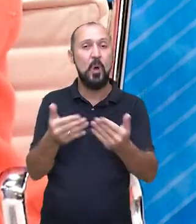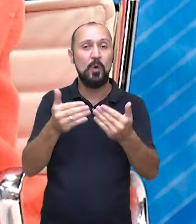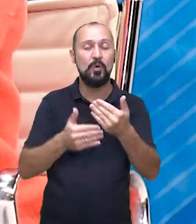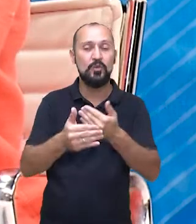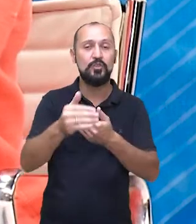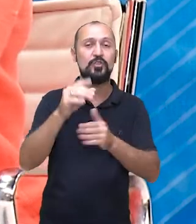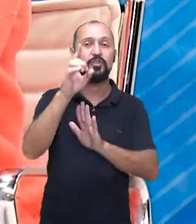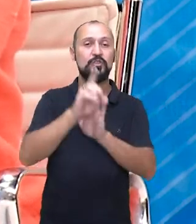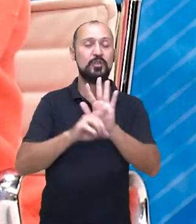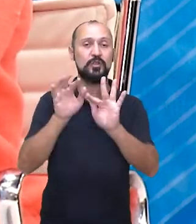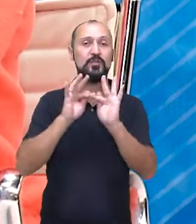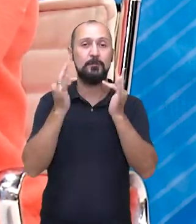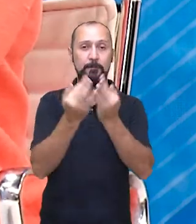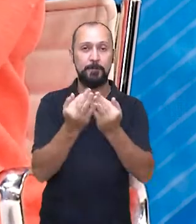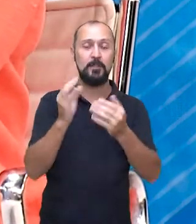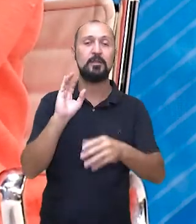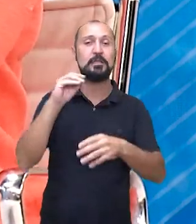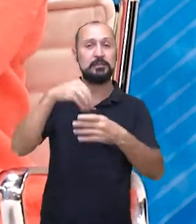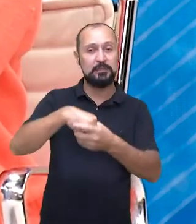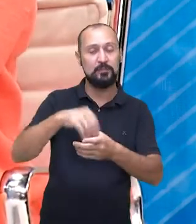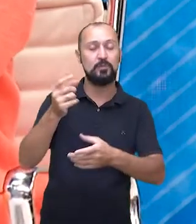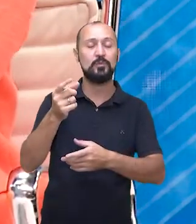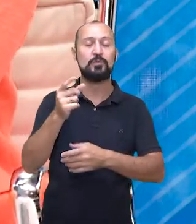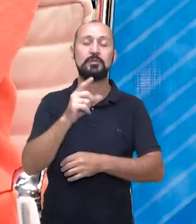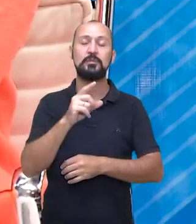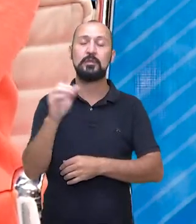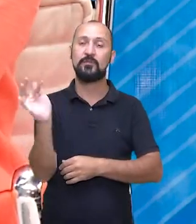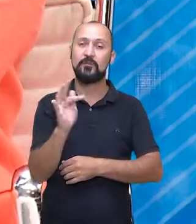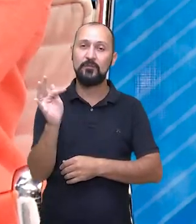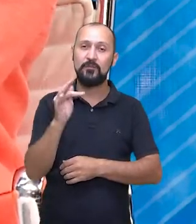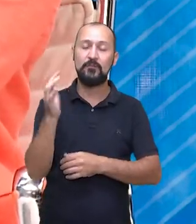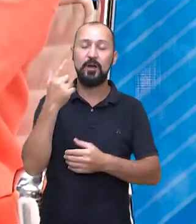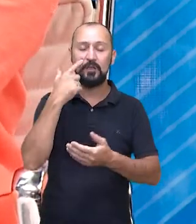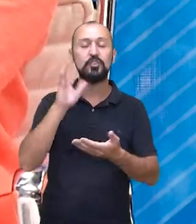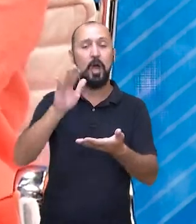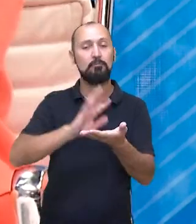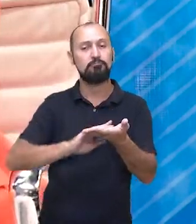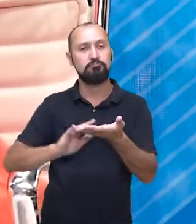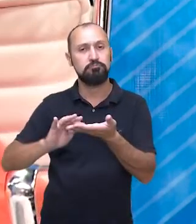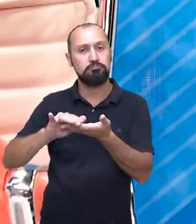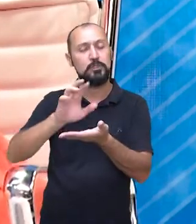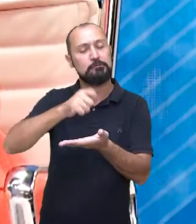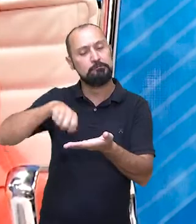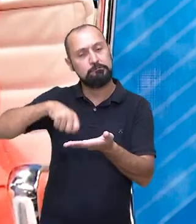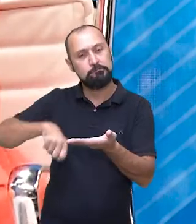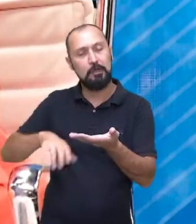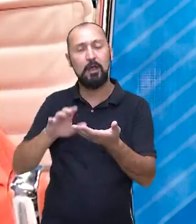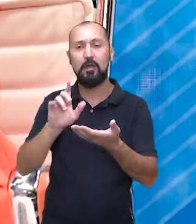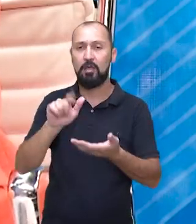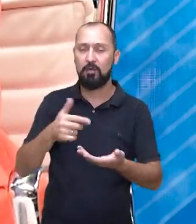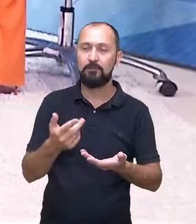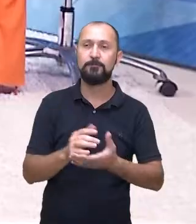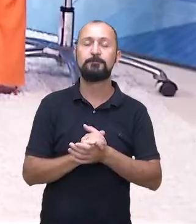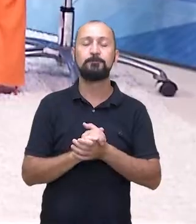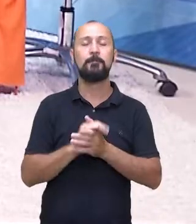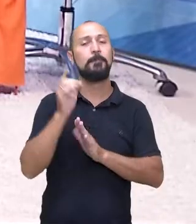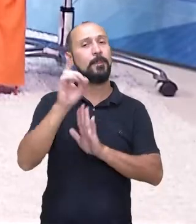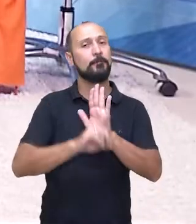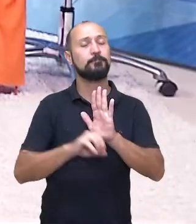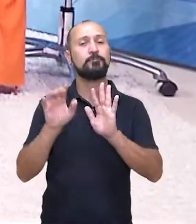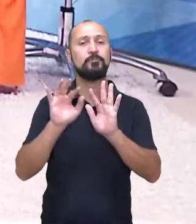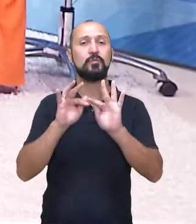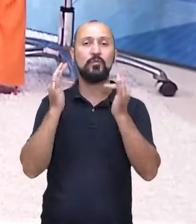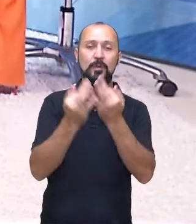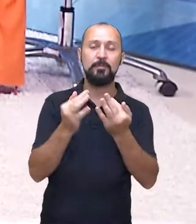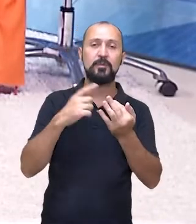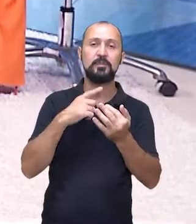você é referência hoje né no Electro e família na própria Universidade você desenvolver um teses inclusive né professora é